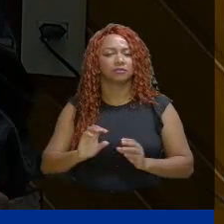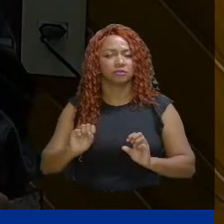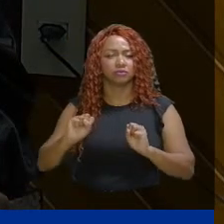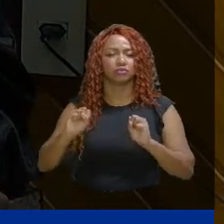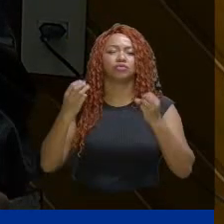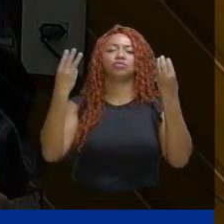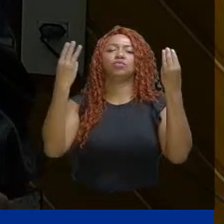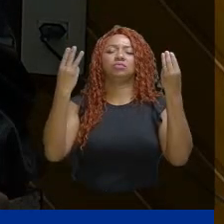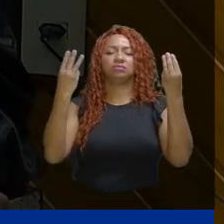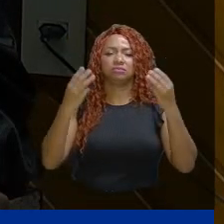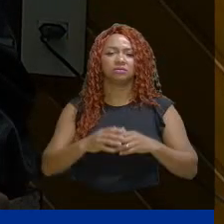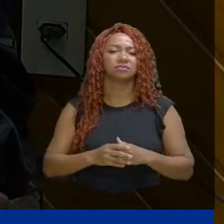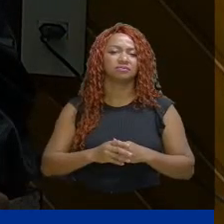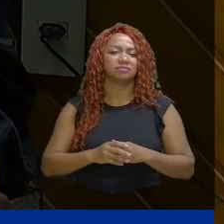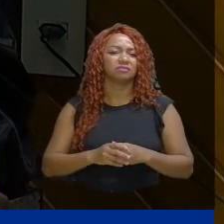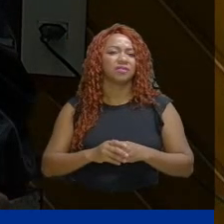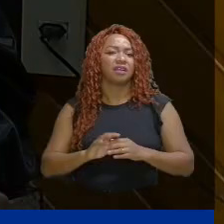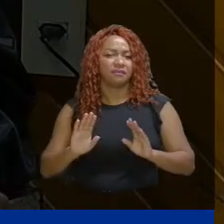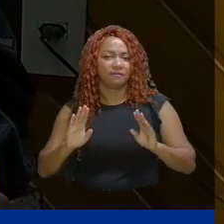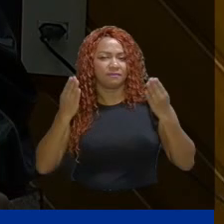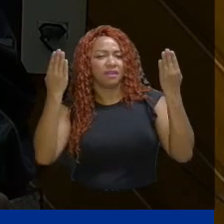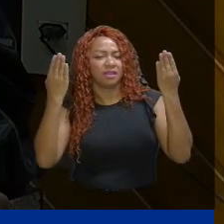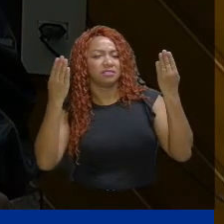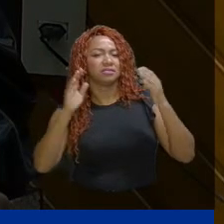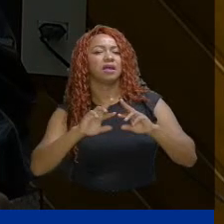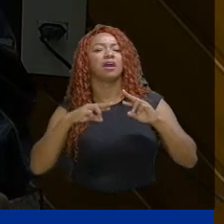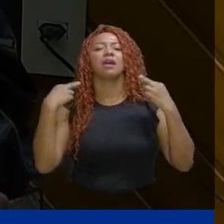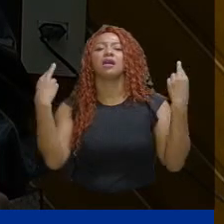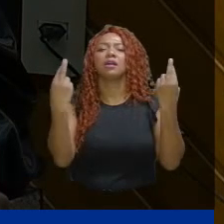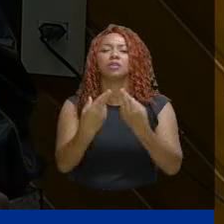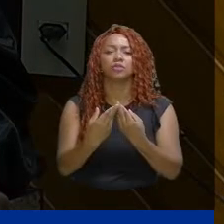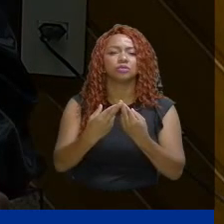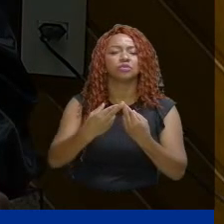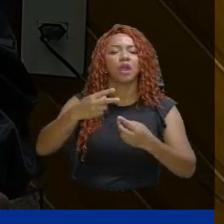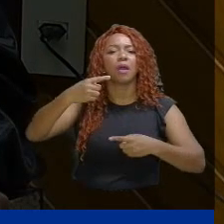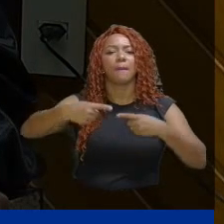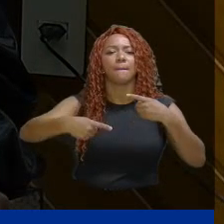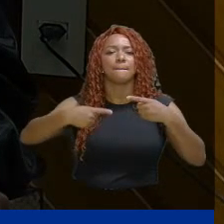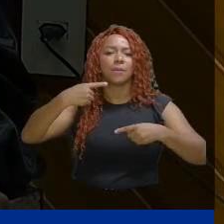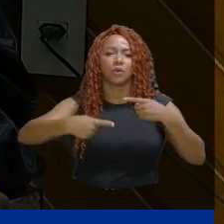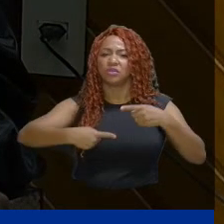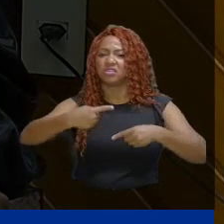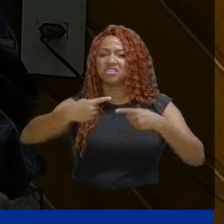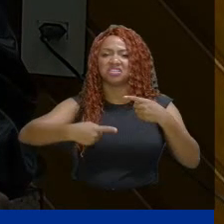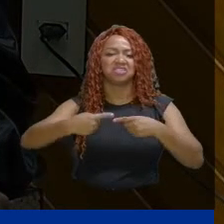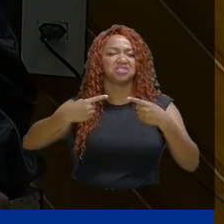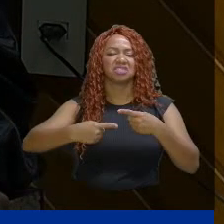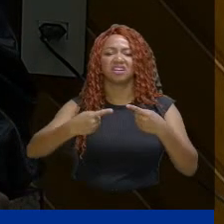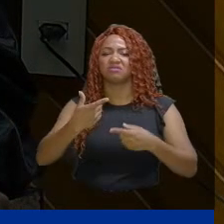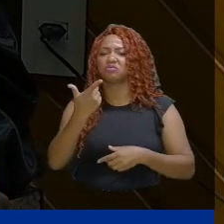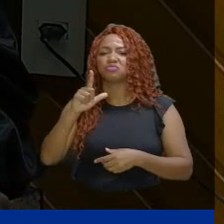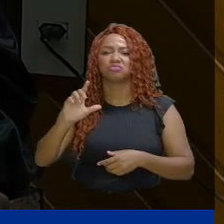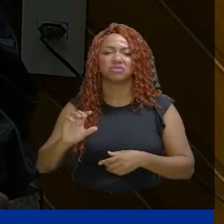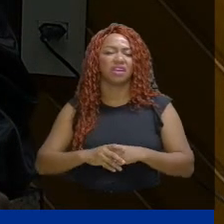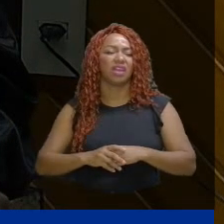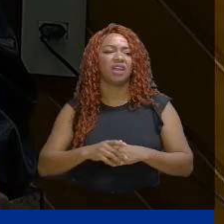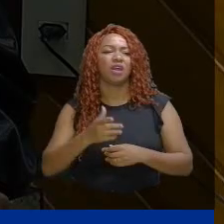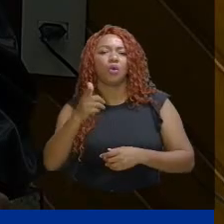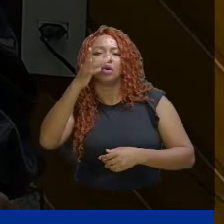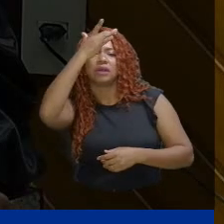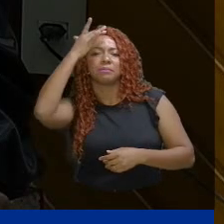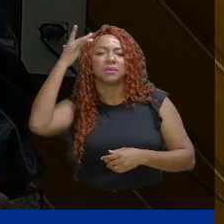realização de showmício, alegando que o evento foi uma reunião política legítima, sem apresentação artística ou